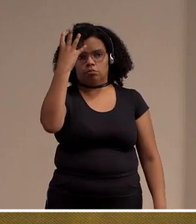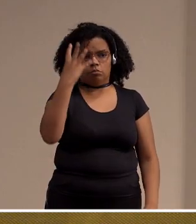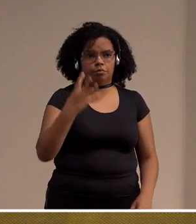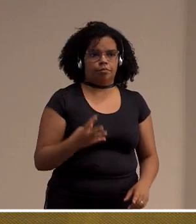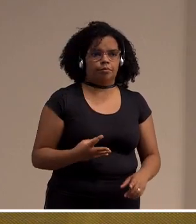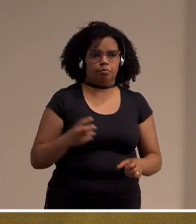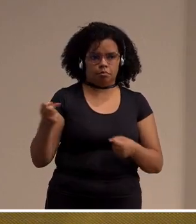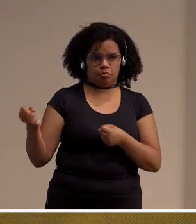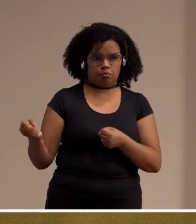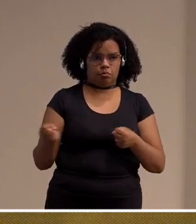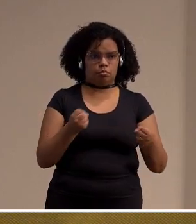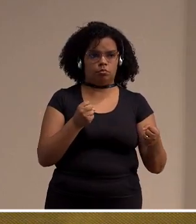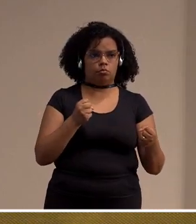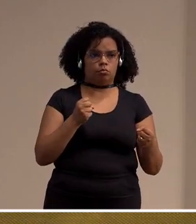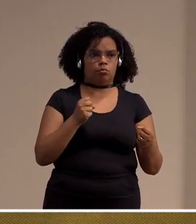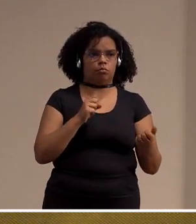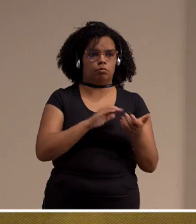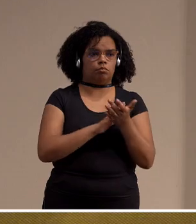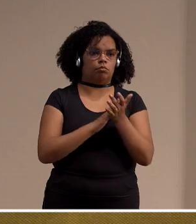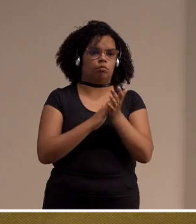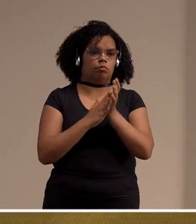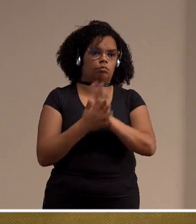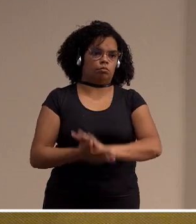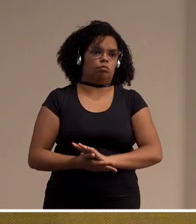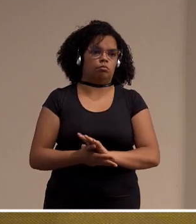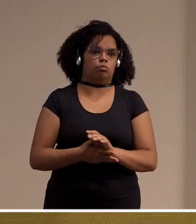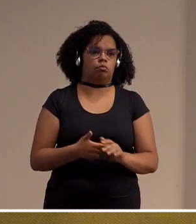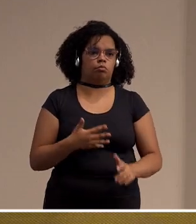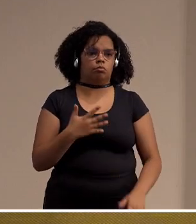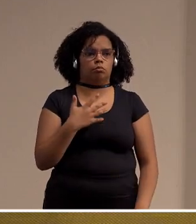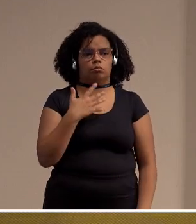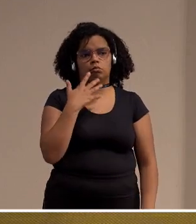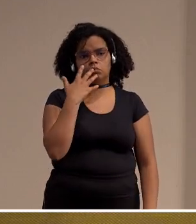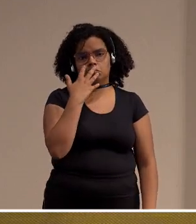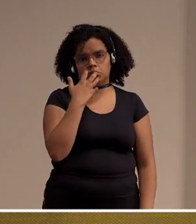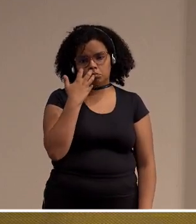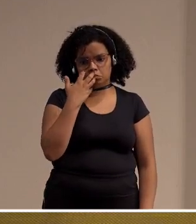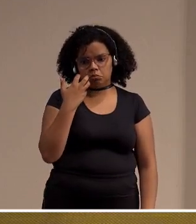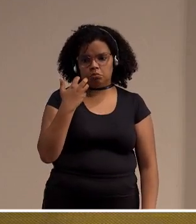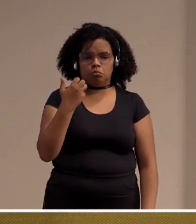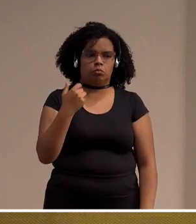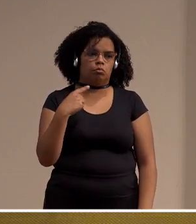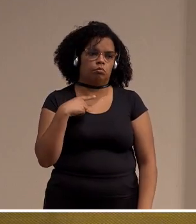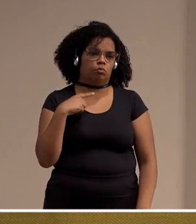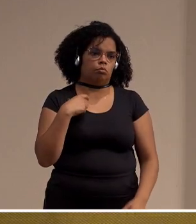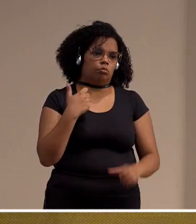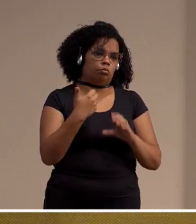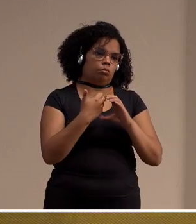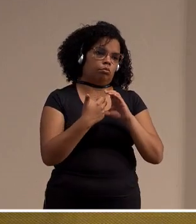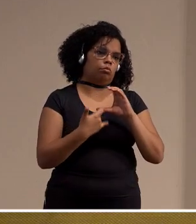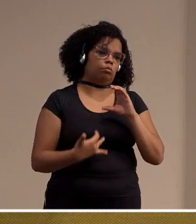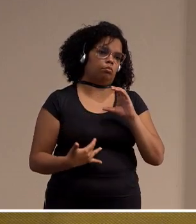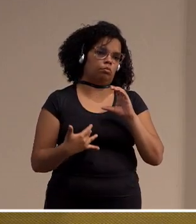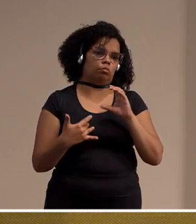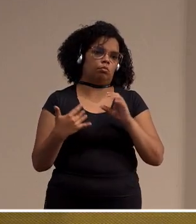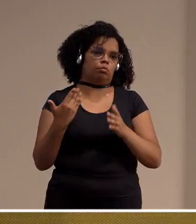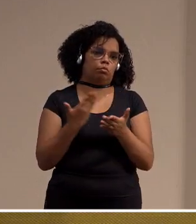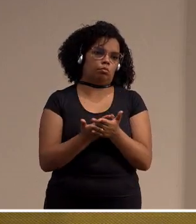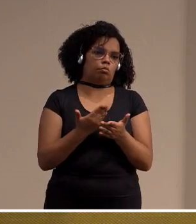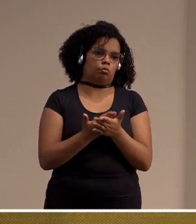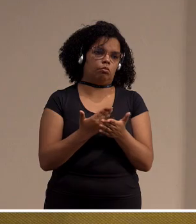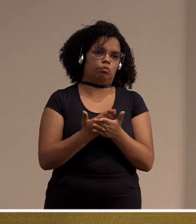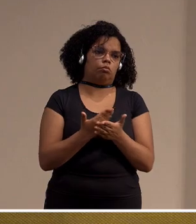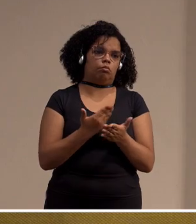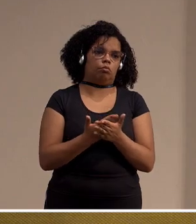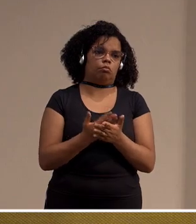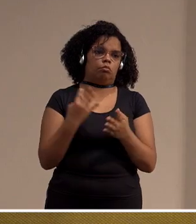Entonces, no romance como tenemos una industria turística que ya piensa cómo explotar turísticamente estas geografías cuando fueron completamente destrozadas por